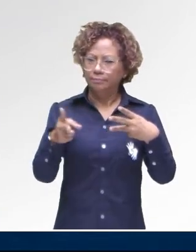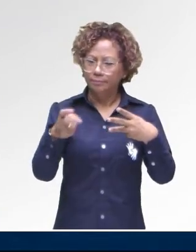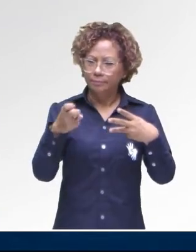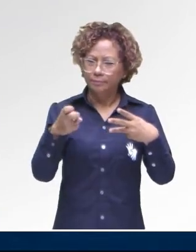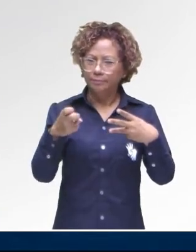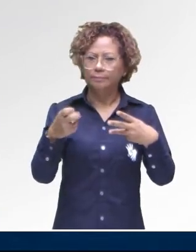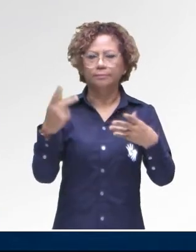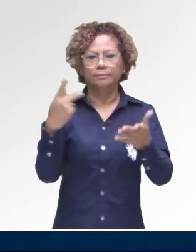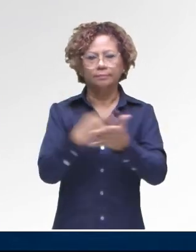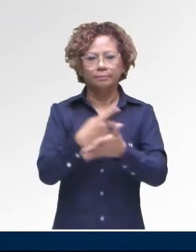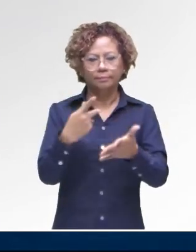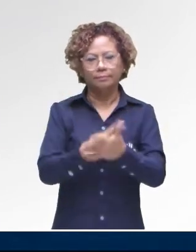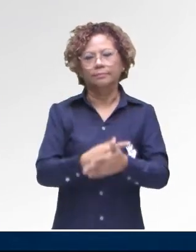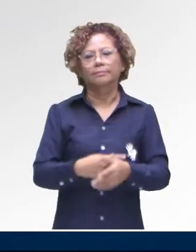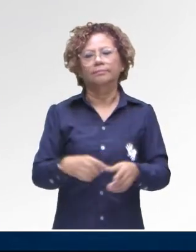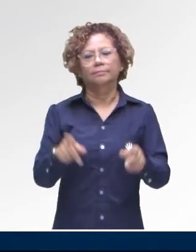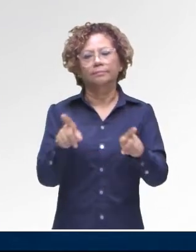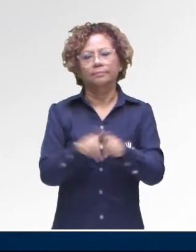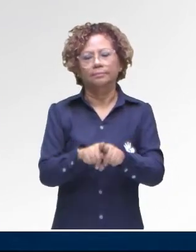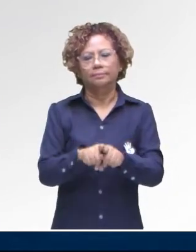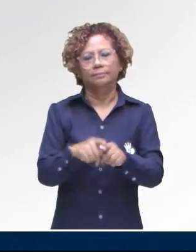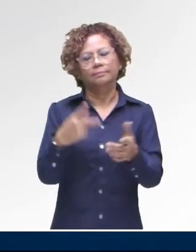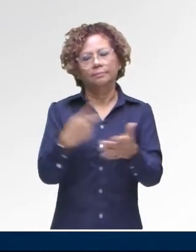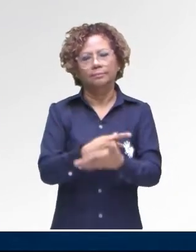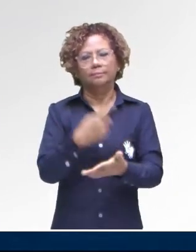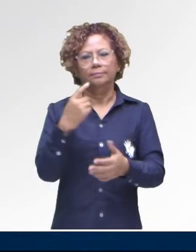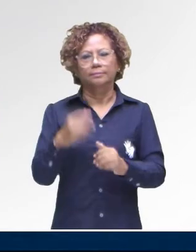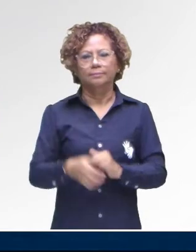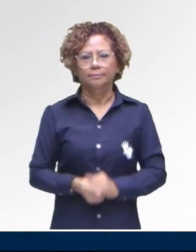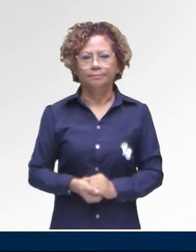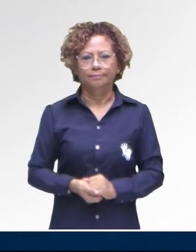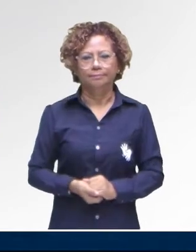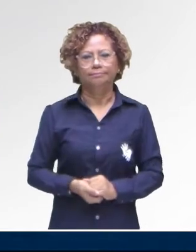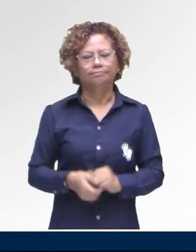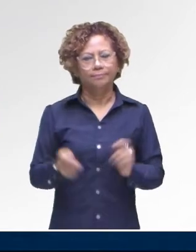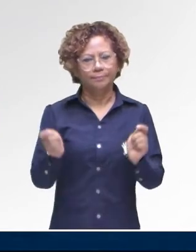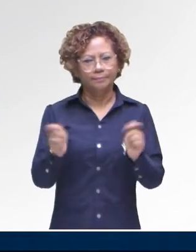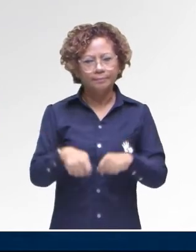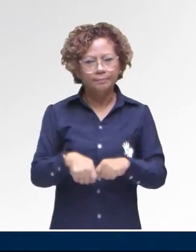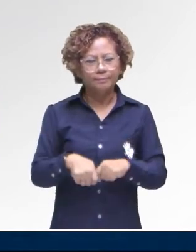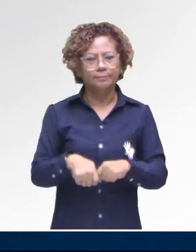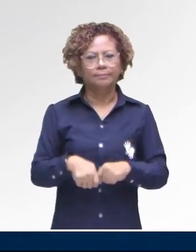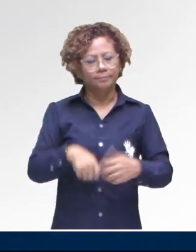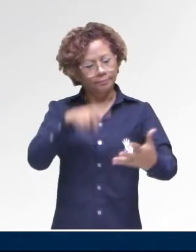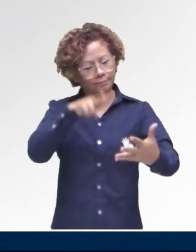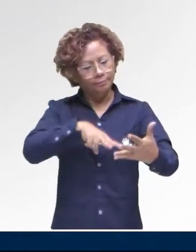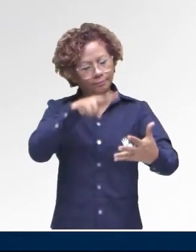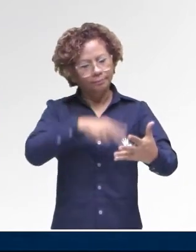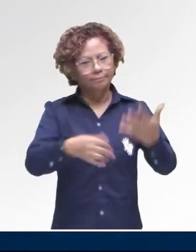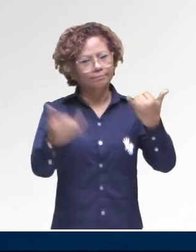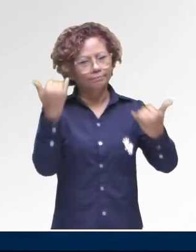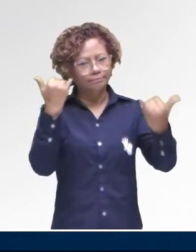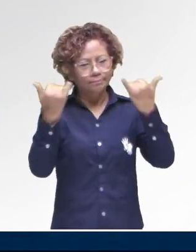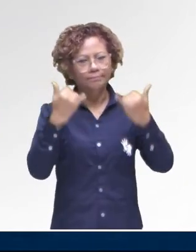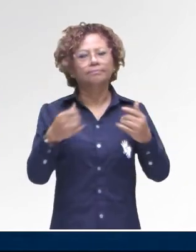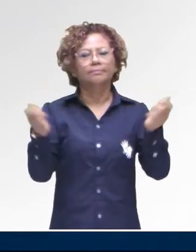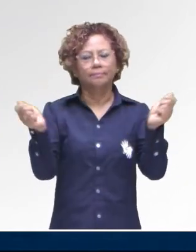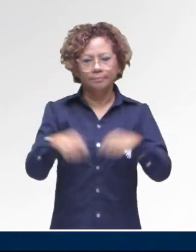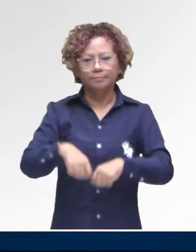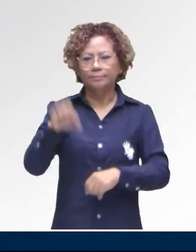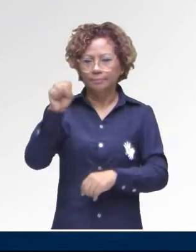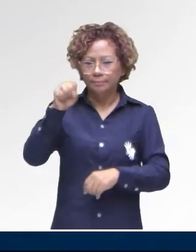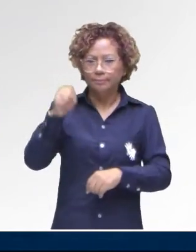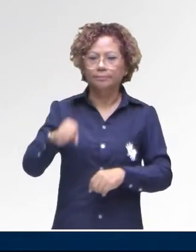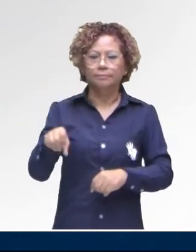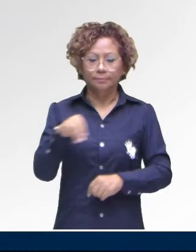verdade. Bidimensionais. Assim, é possível medir tanto o comprimento quanto a largura de figuras sobre